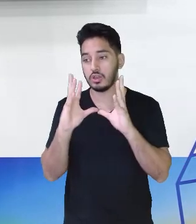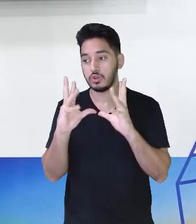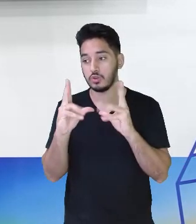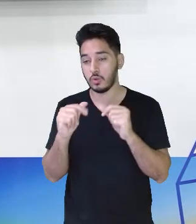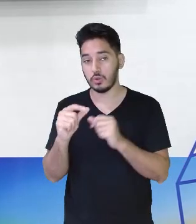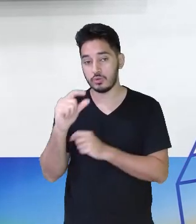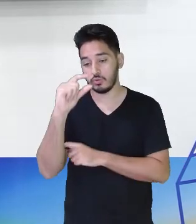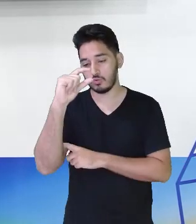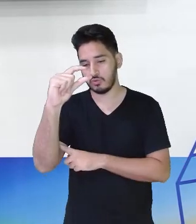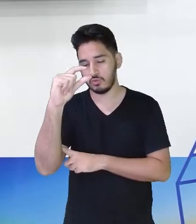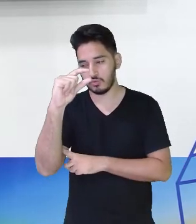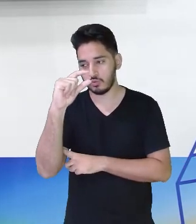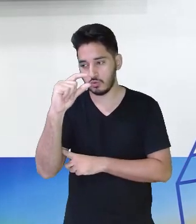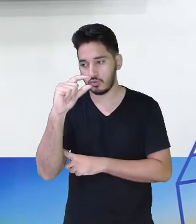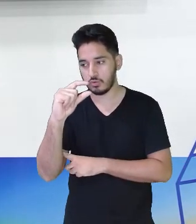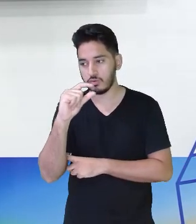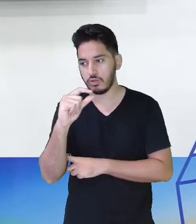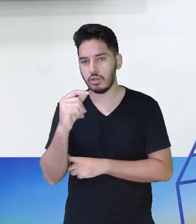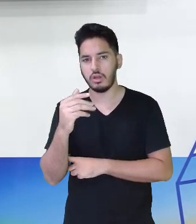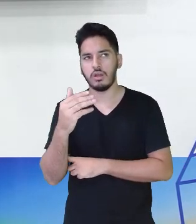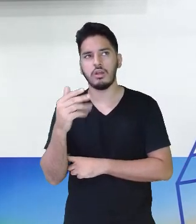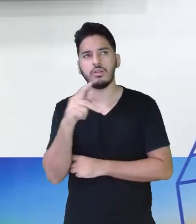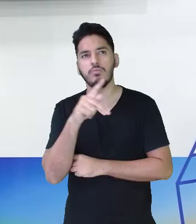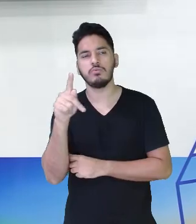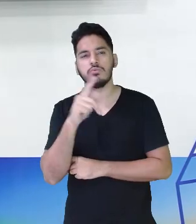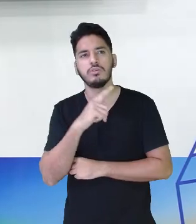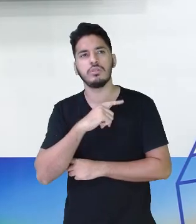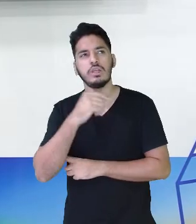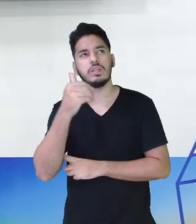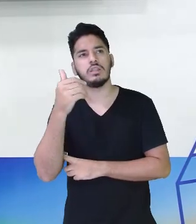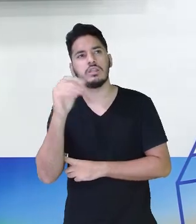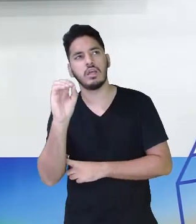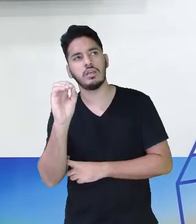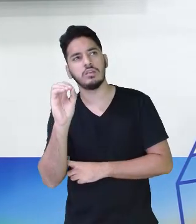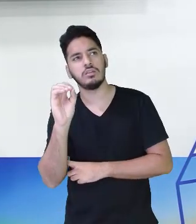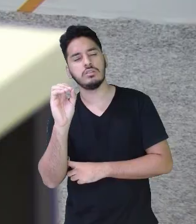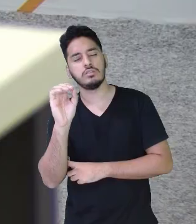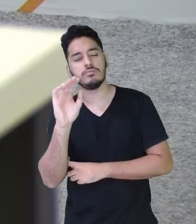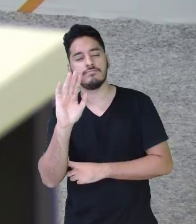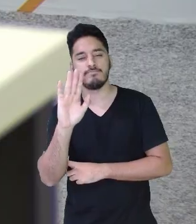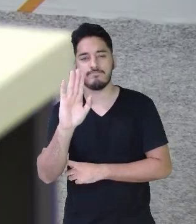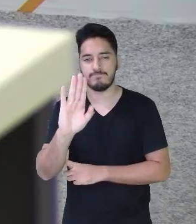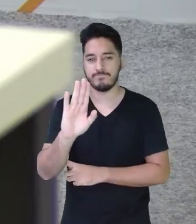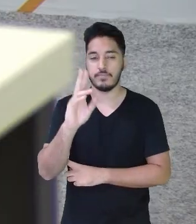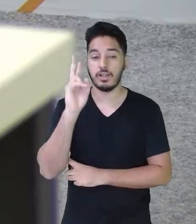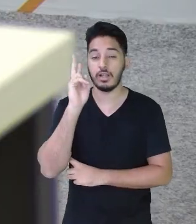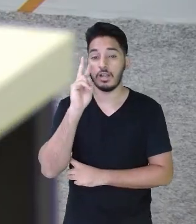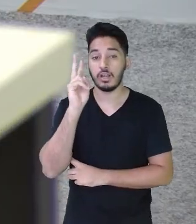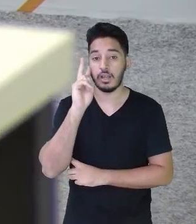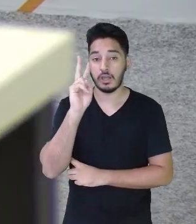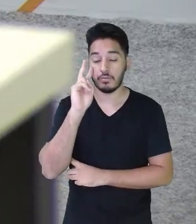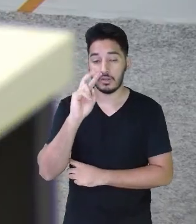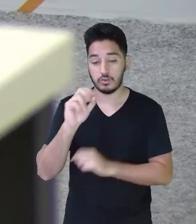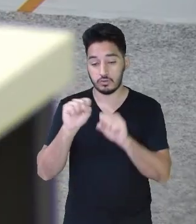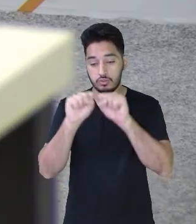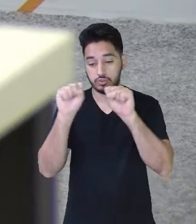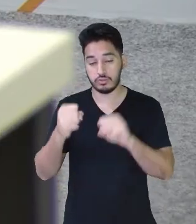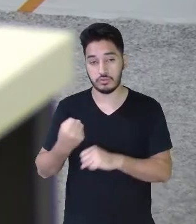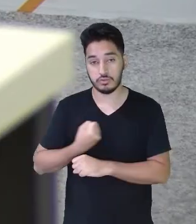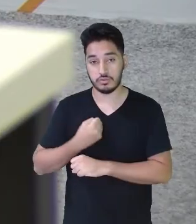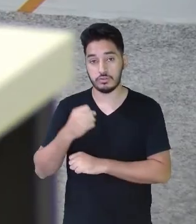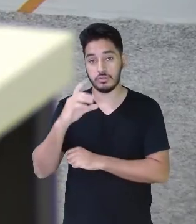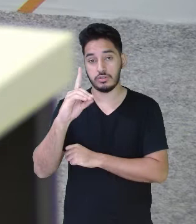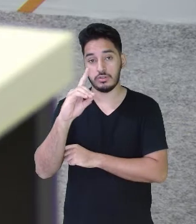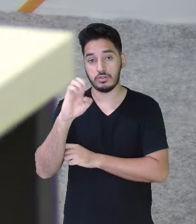meus quadrados. Eita, professora, aqui não tem 9, aqui tem 10. Lembra que o sistema de numeração